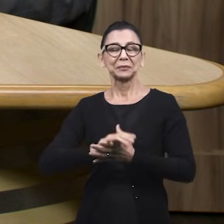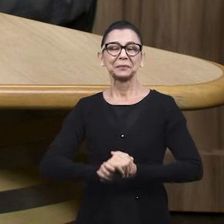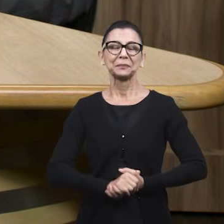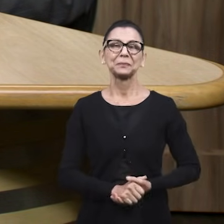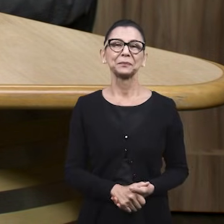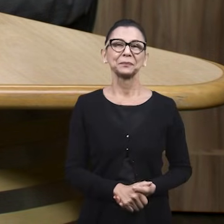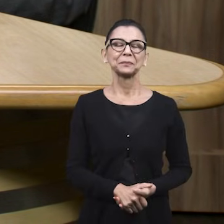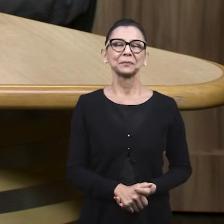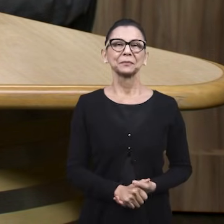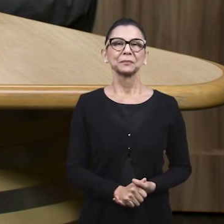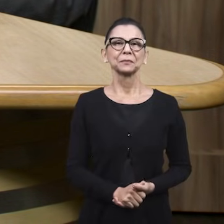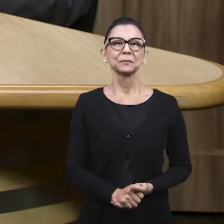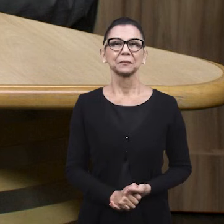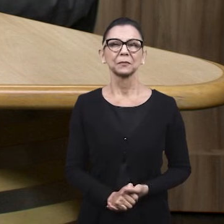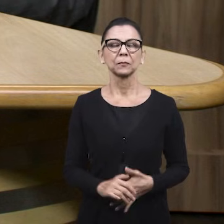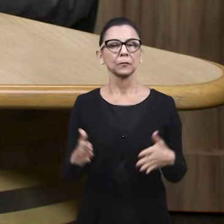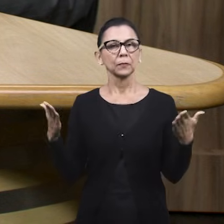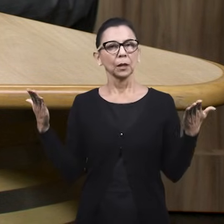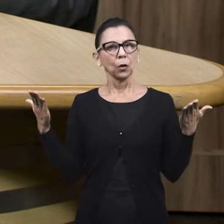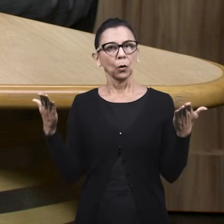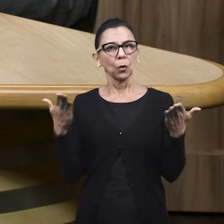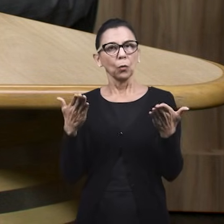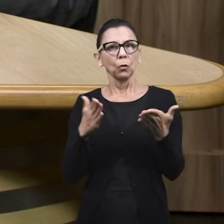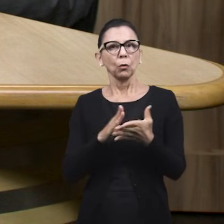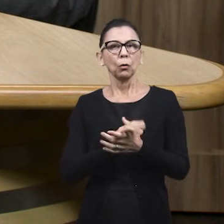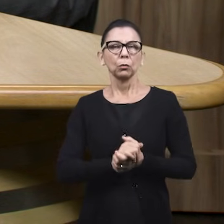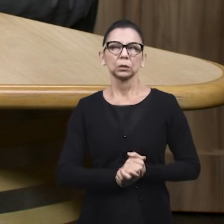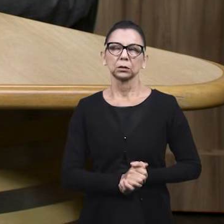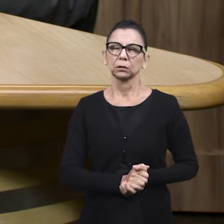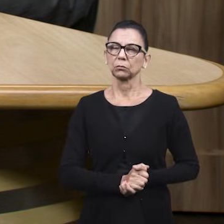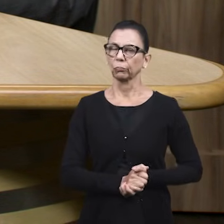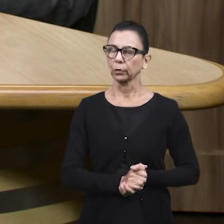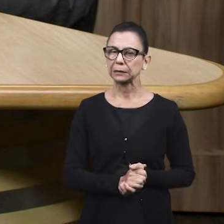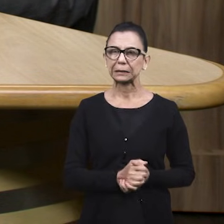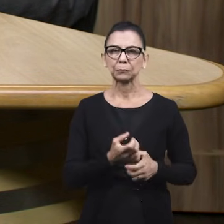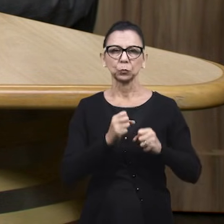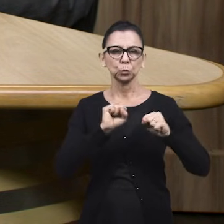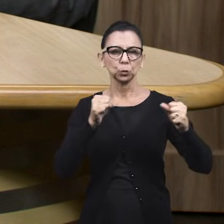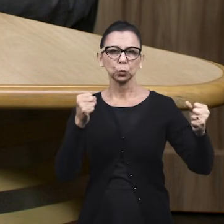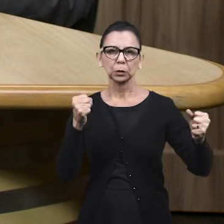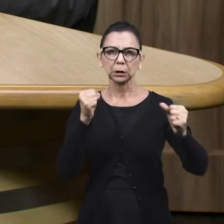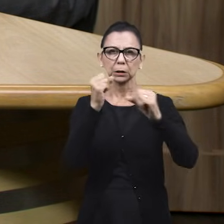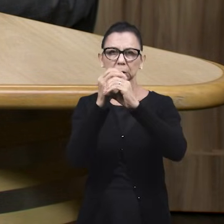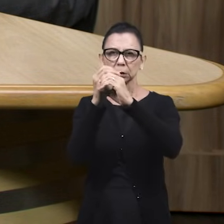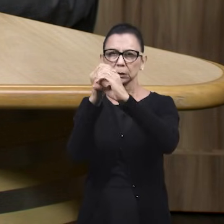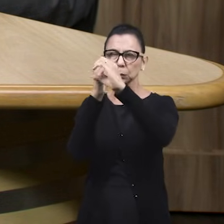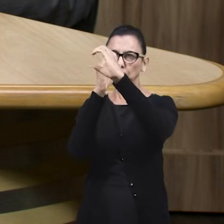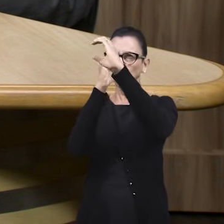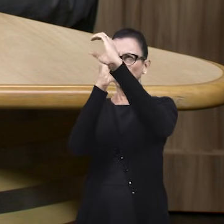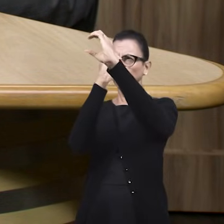Mas, hoje, nós temos um telescópio com 5 metros de diâmetro.